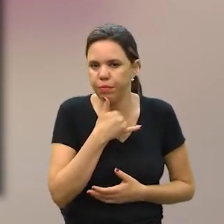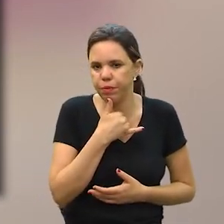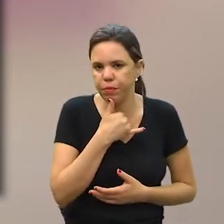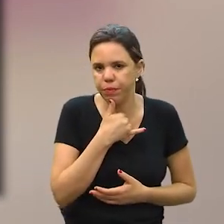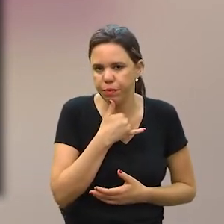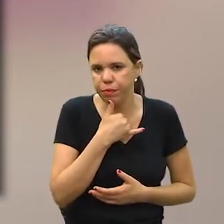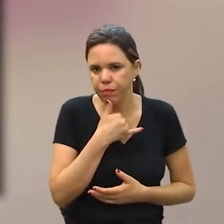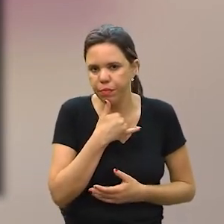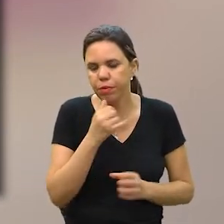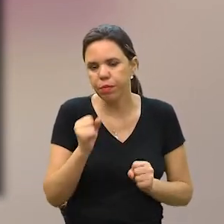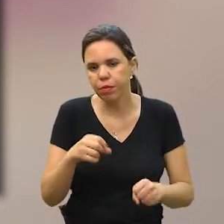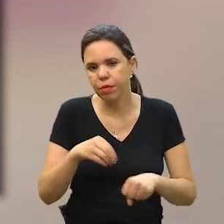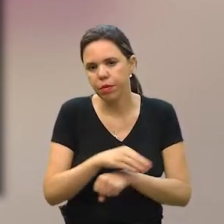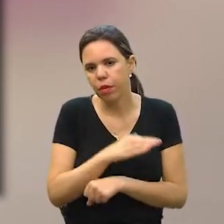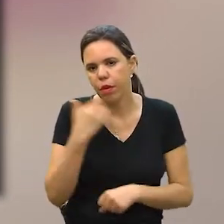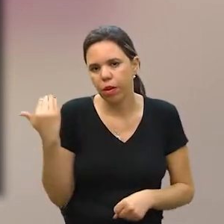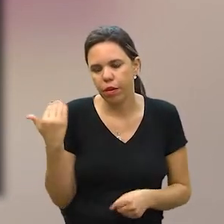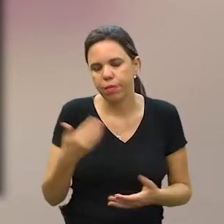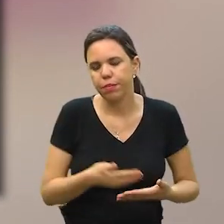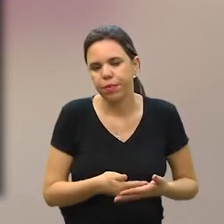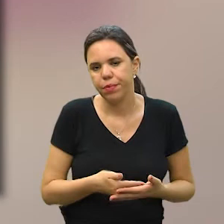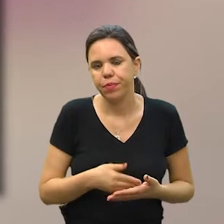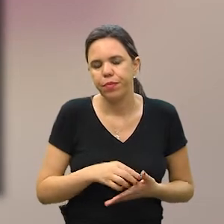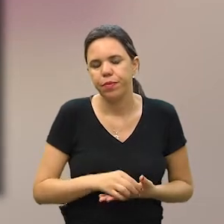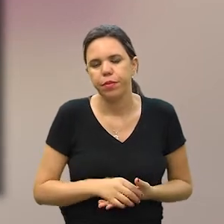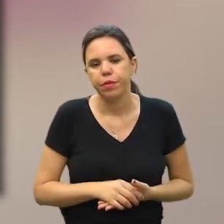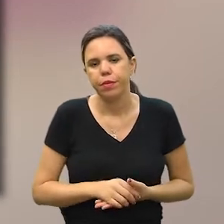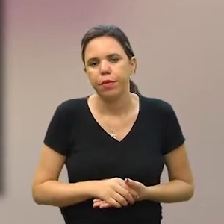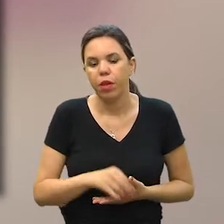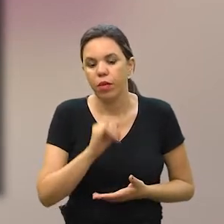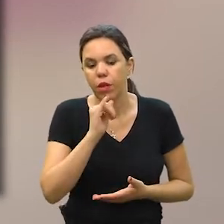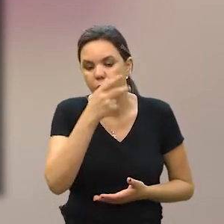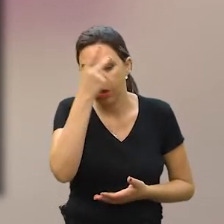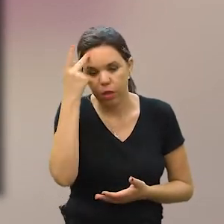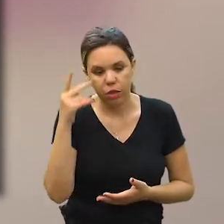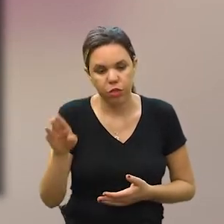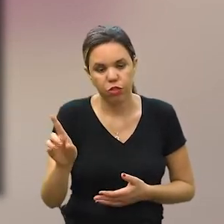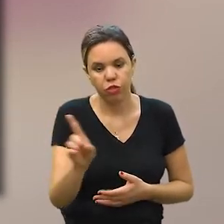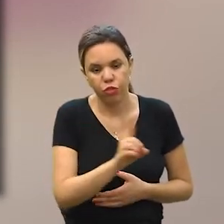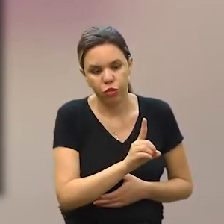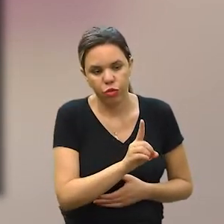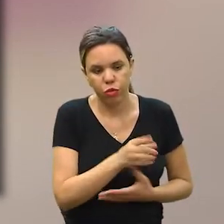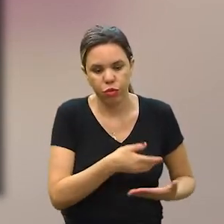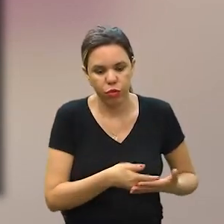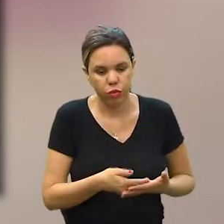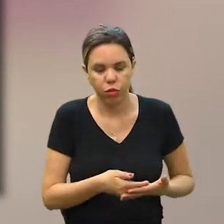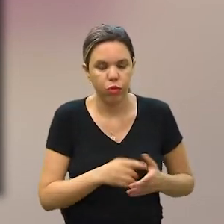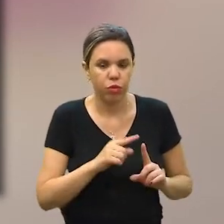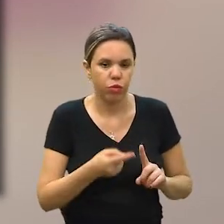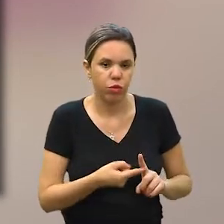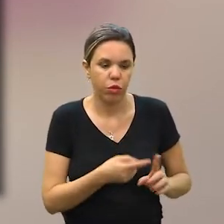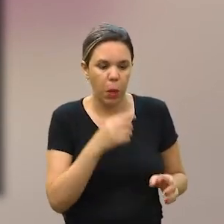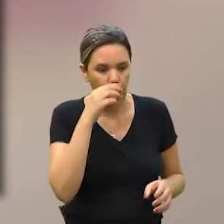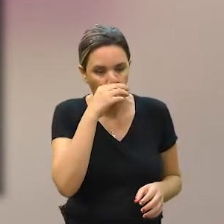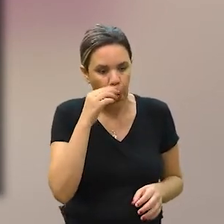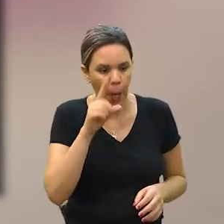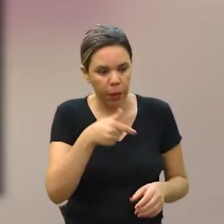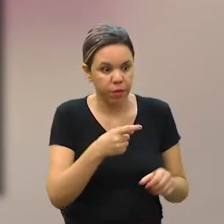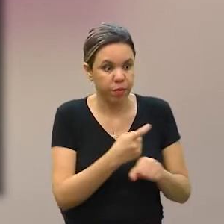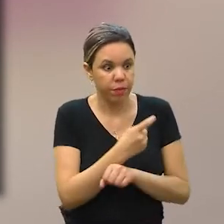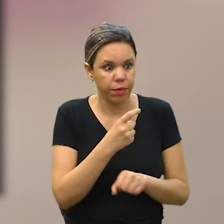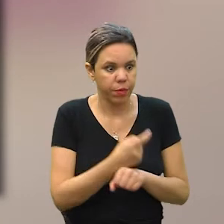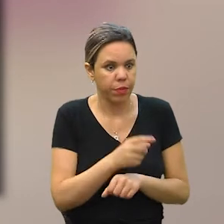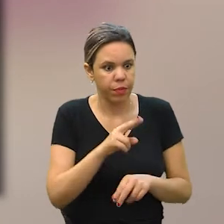infelizmente, ele pode levar ao óbito. Às vezes, a gente recebe pacientes que chegam com óbito fetal, e aí que vai